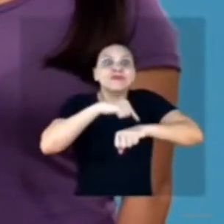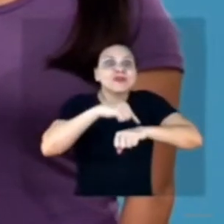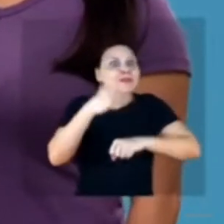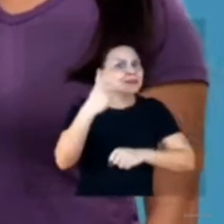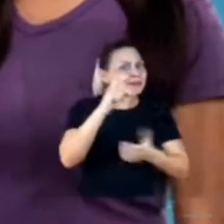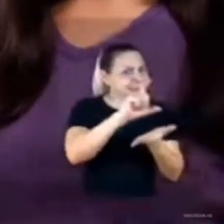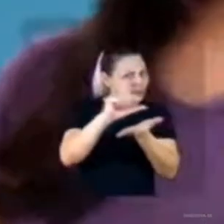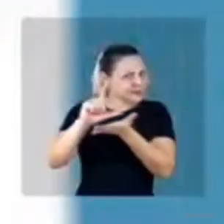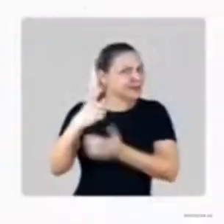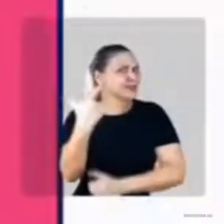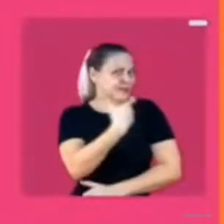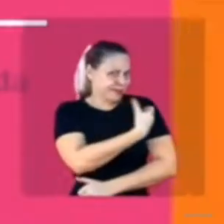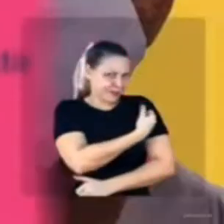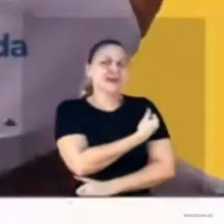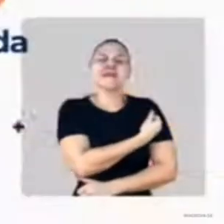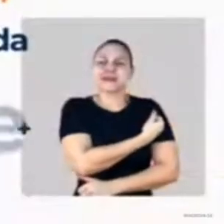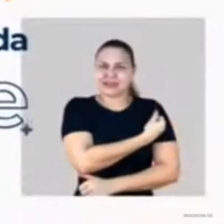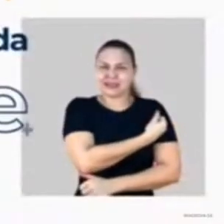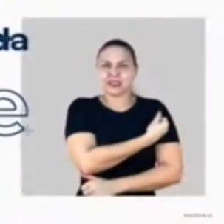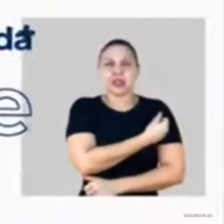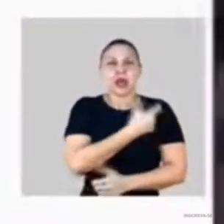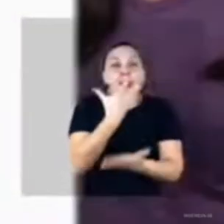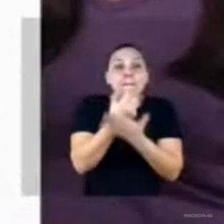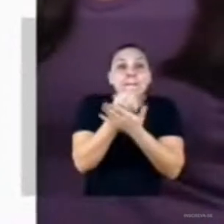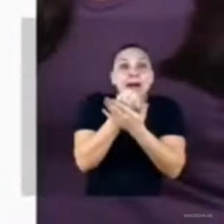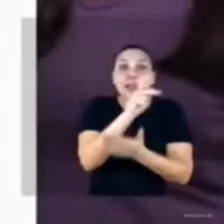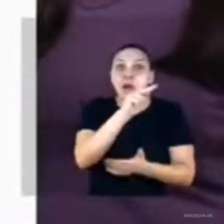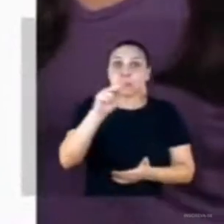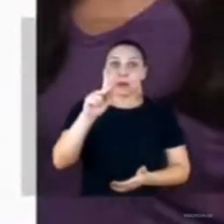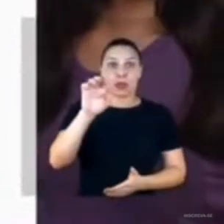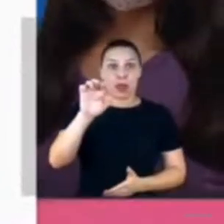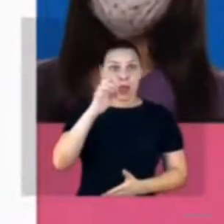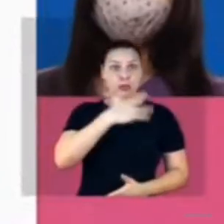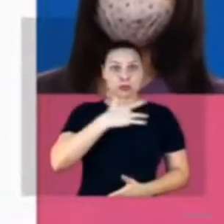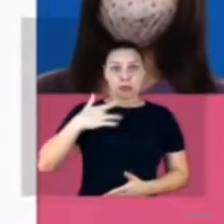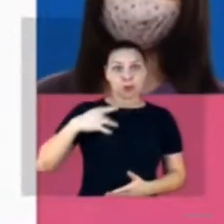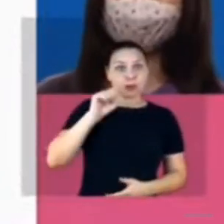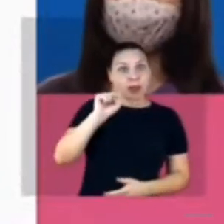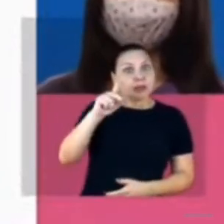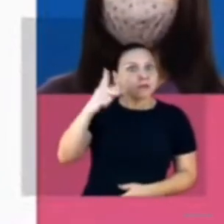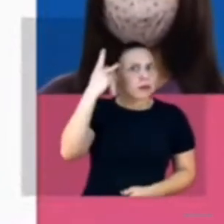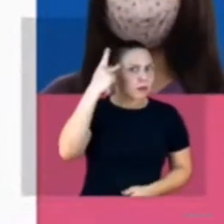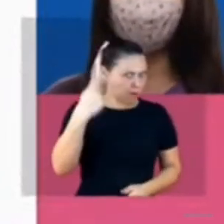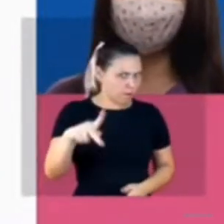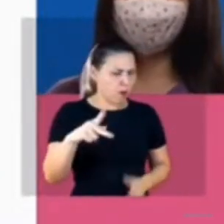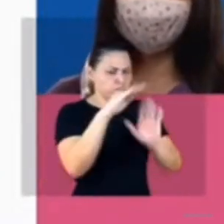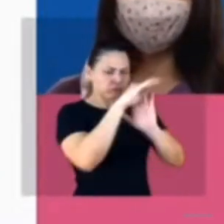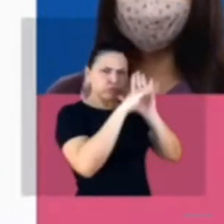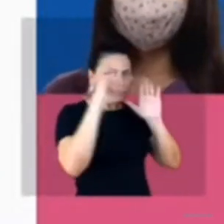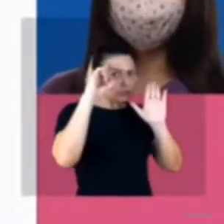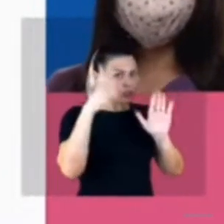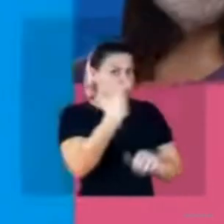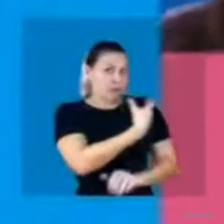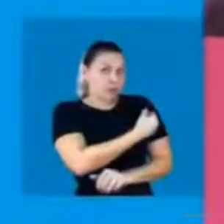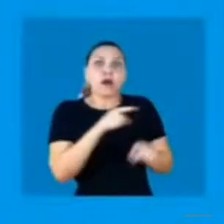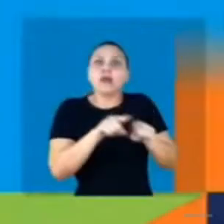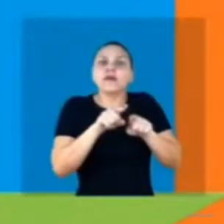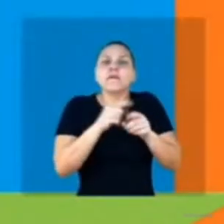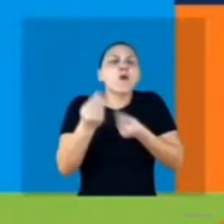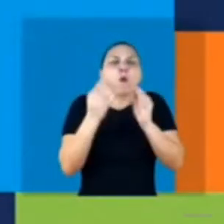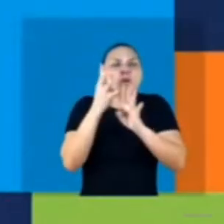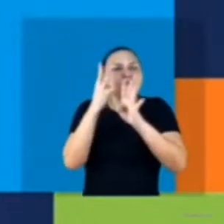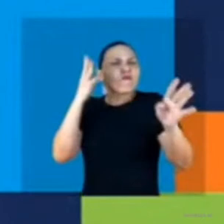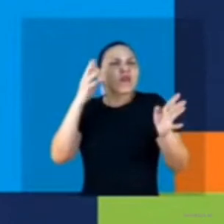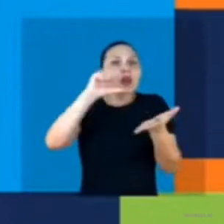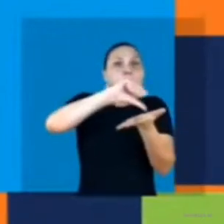E agora é a hora da segunda dose. Baixe o aplicativo eSaúde SP, veja o calendário de vacinação e